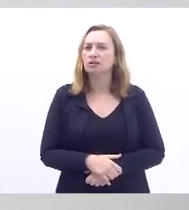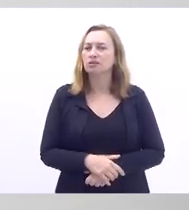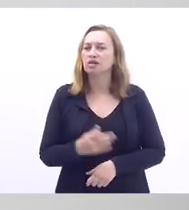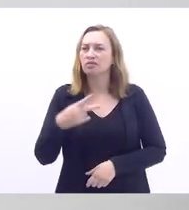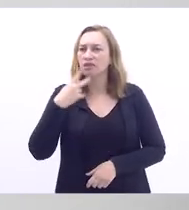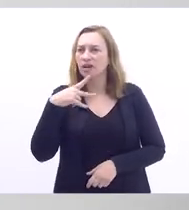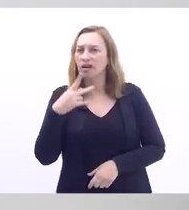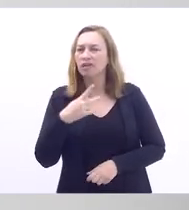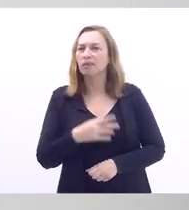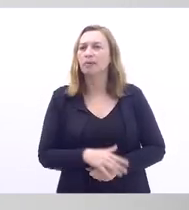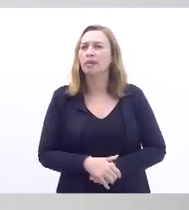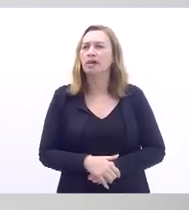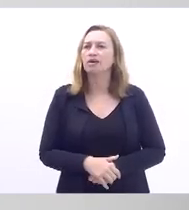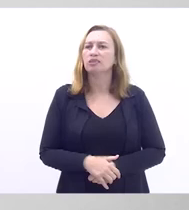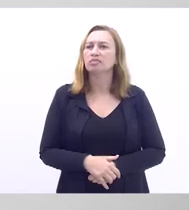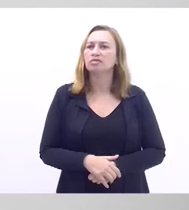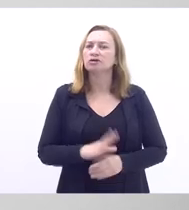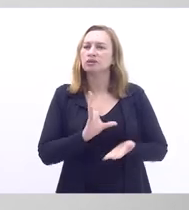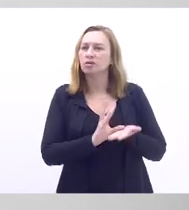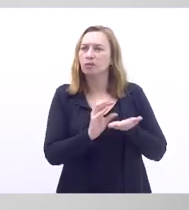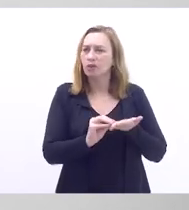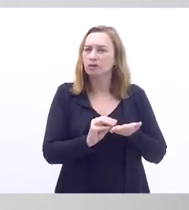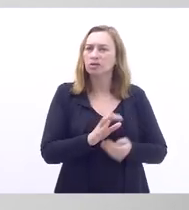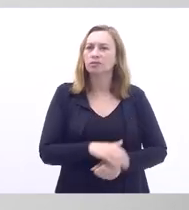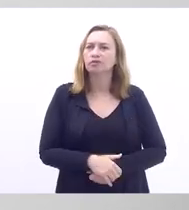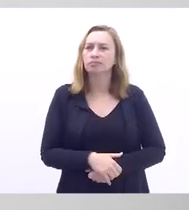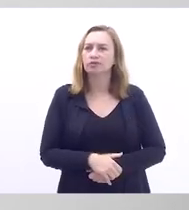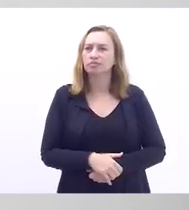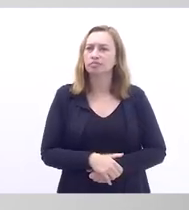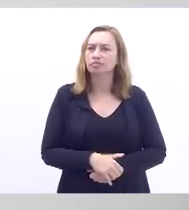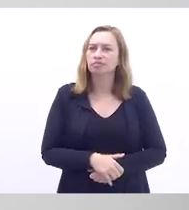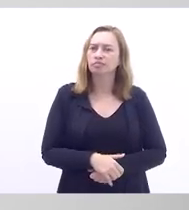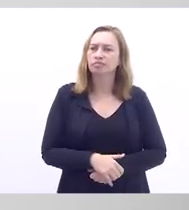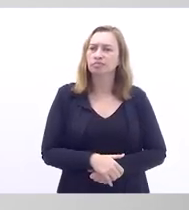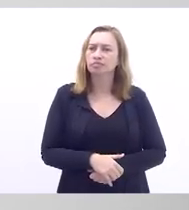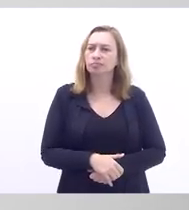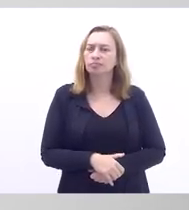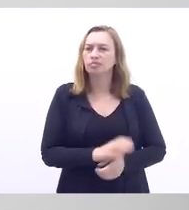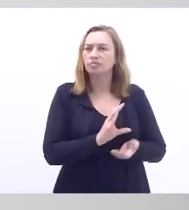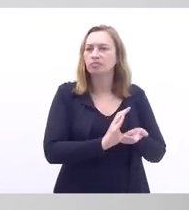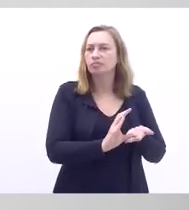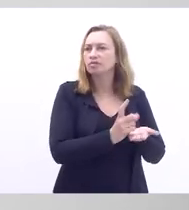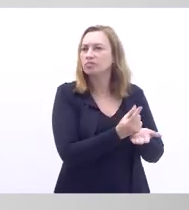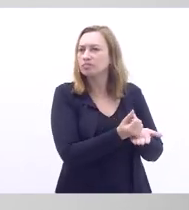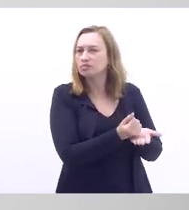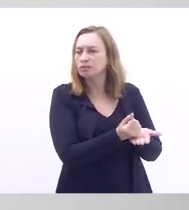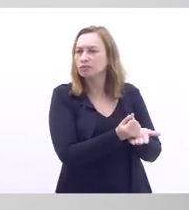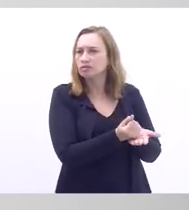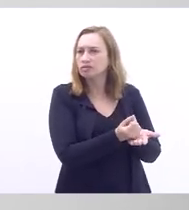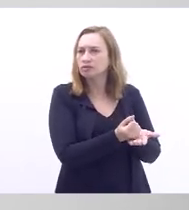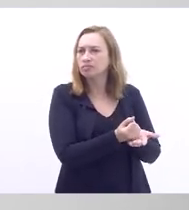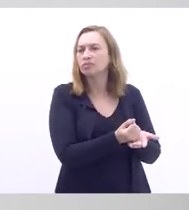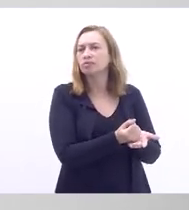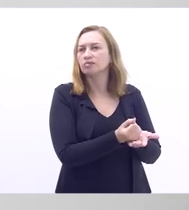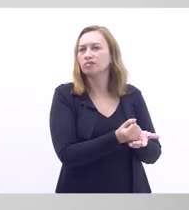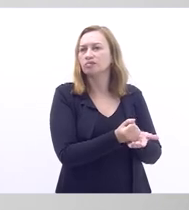tratar da pauta enquadramentos pcv e auxílios